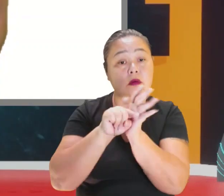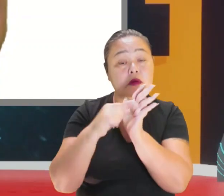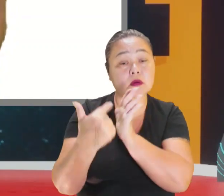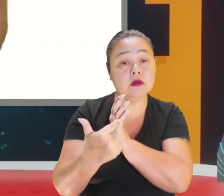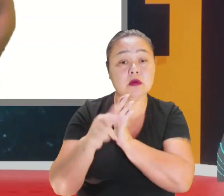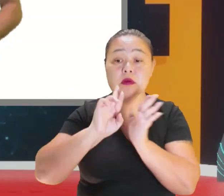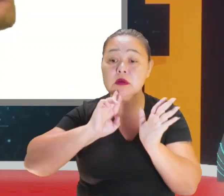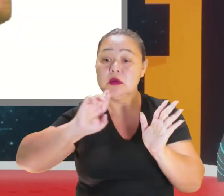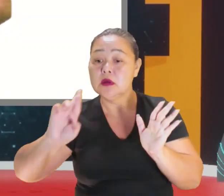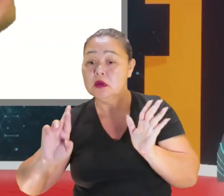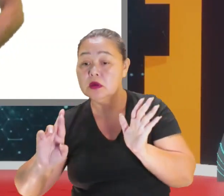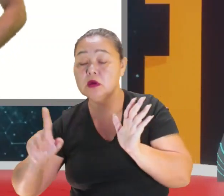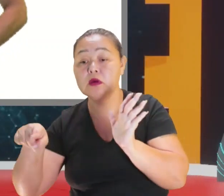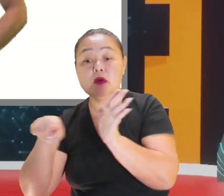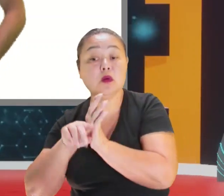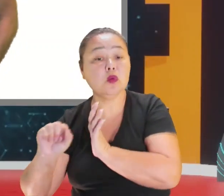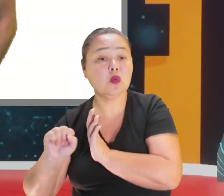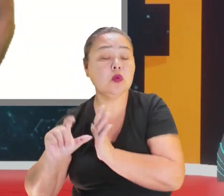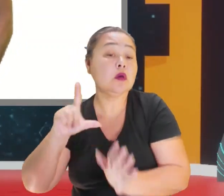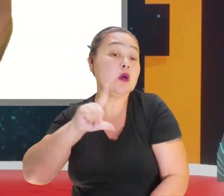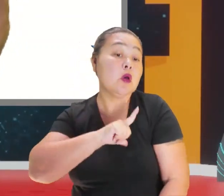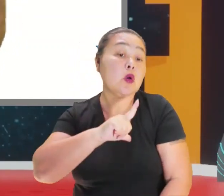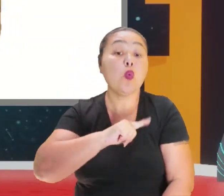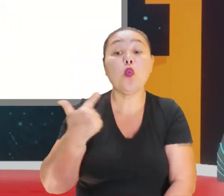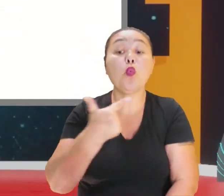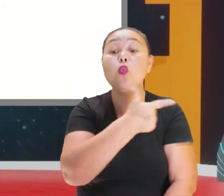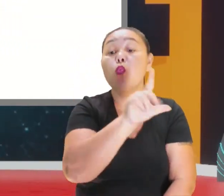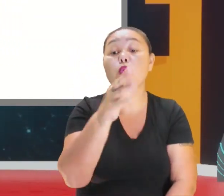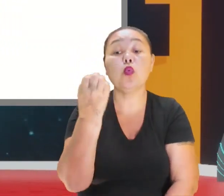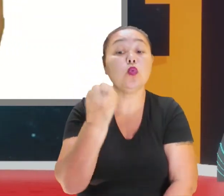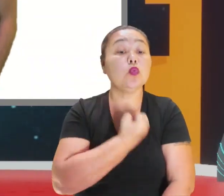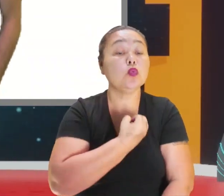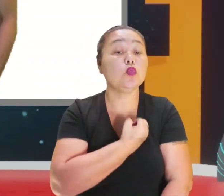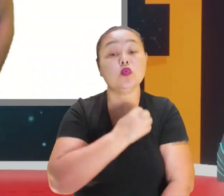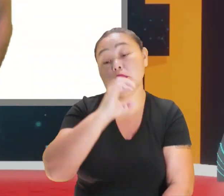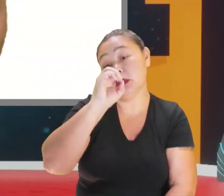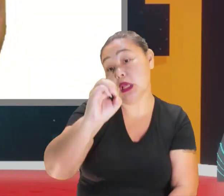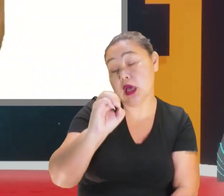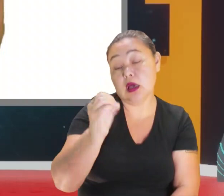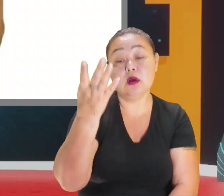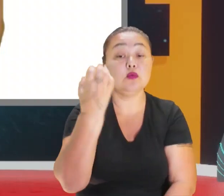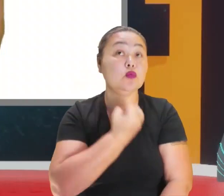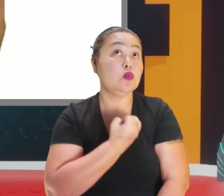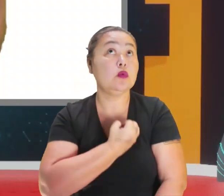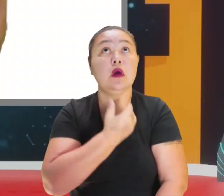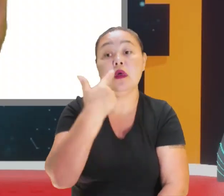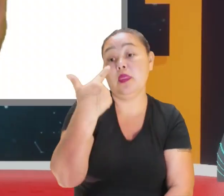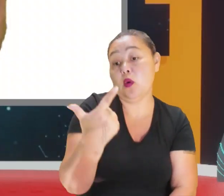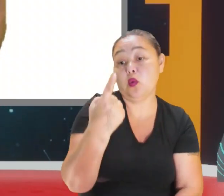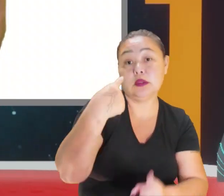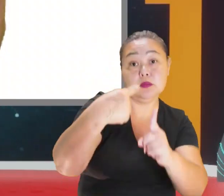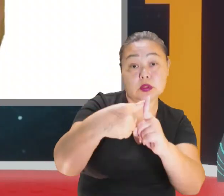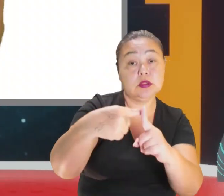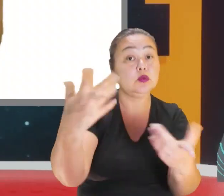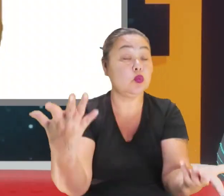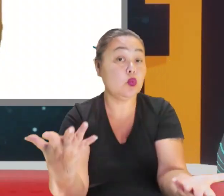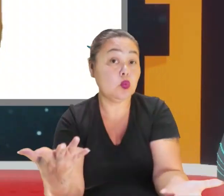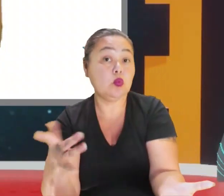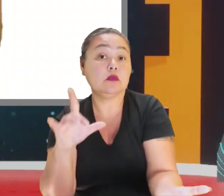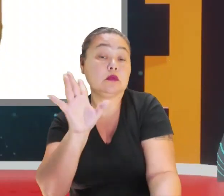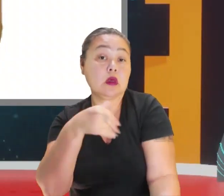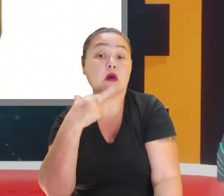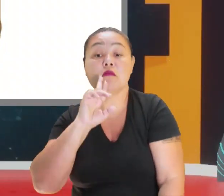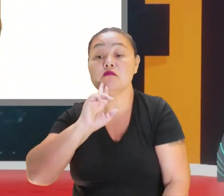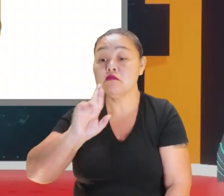o resultado foi -8. Mas se tivesse entrado outro valor, se tivesse entrado 0, se tivesse entrado 2 positivo, com